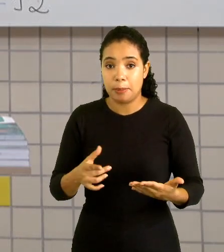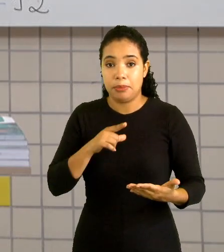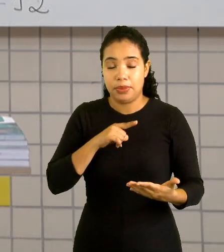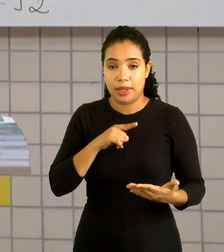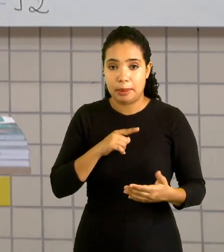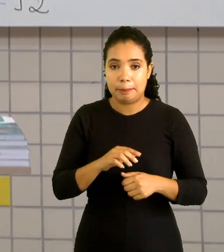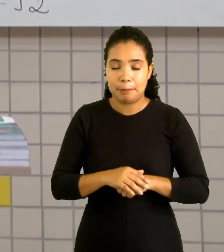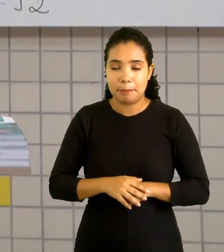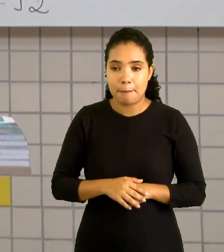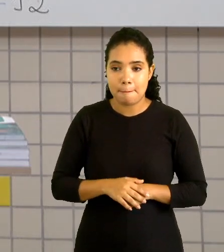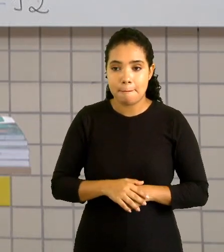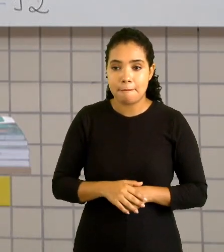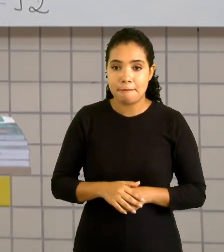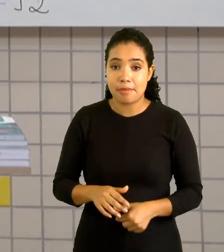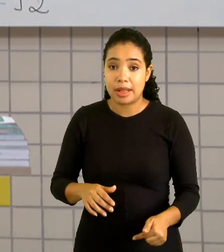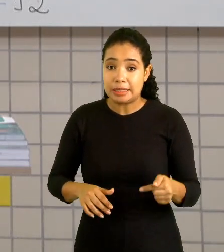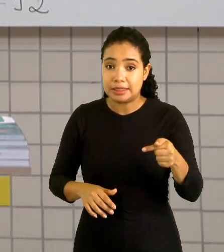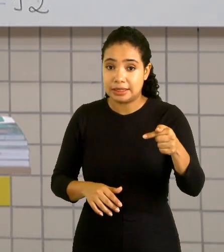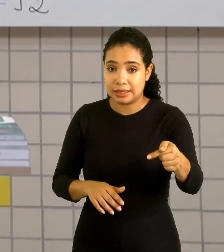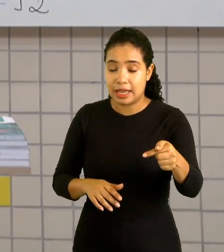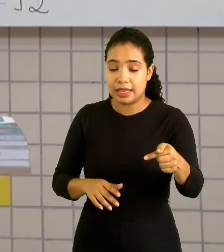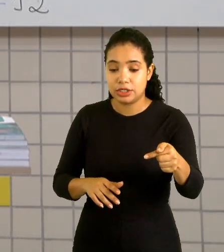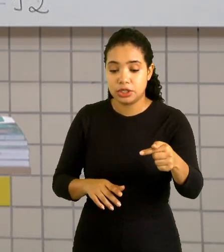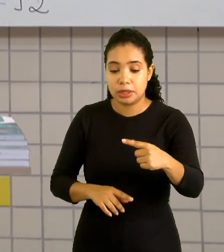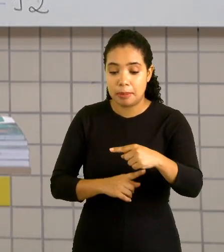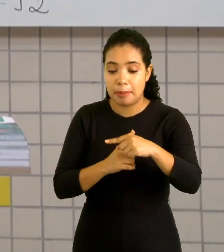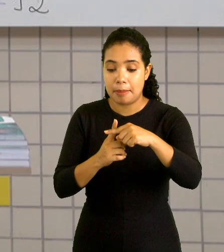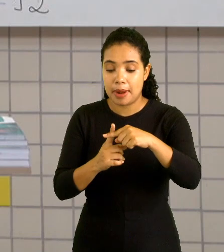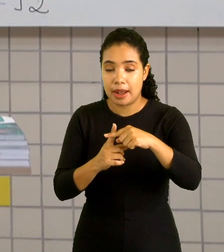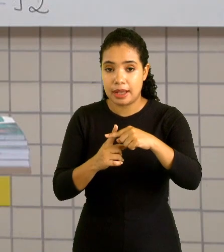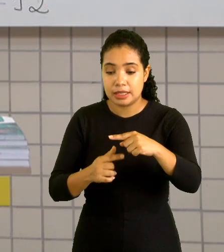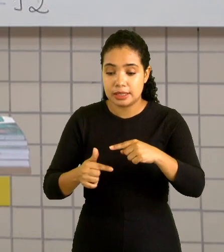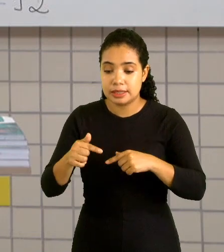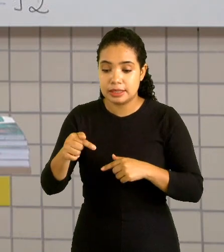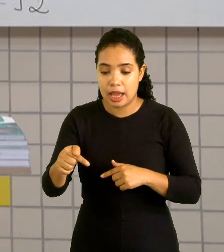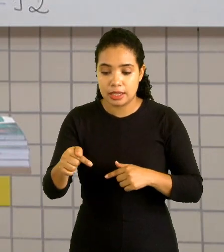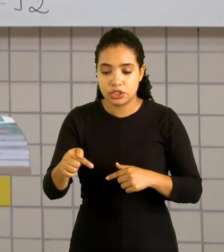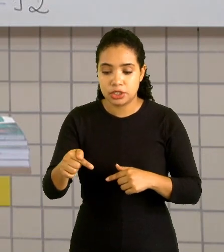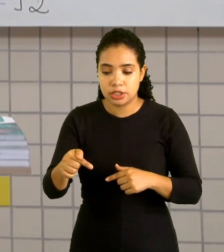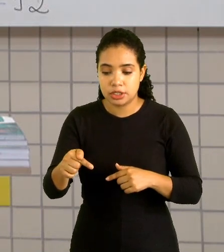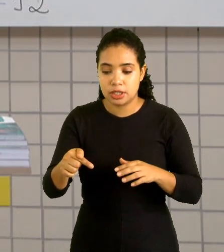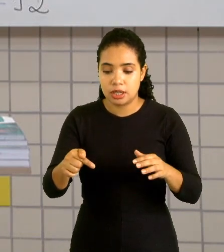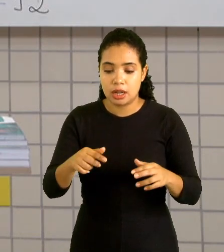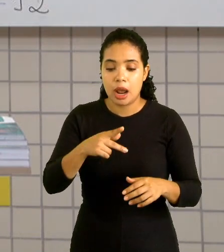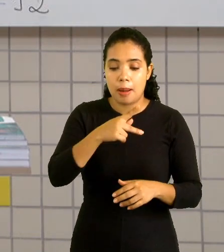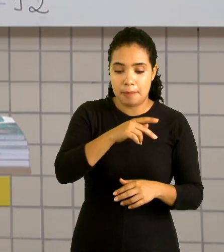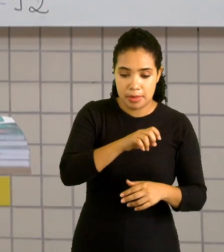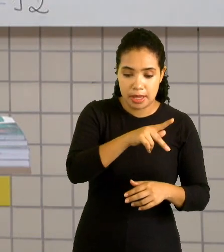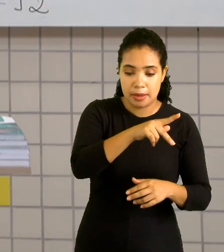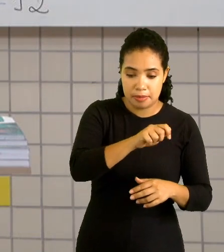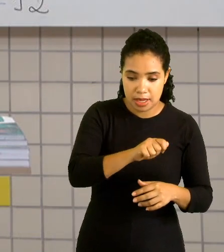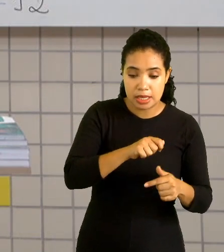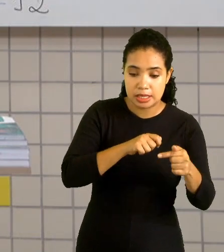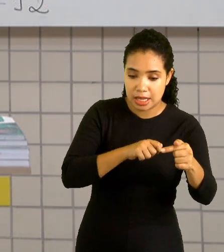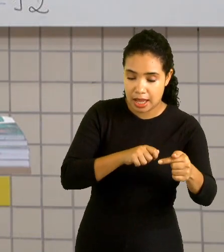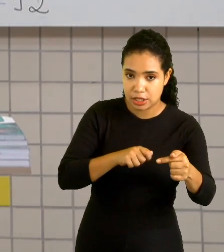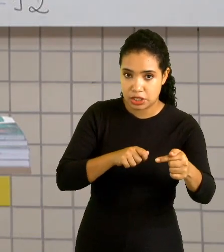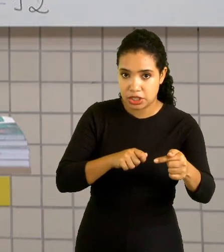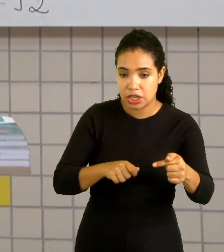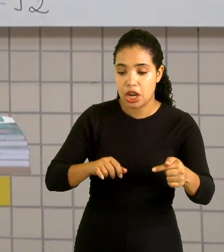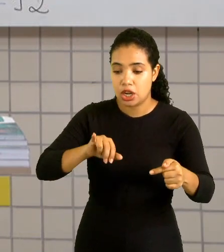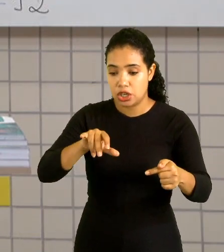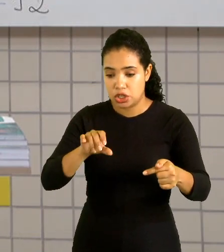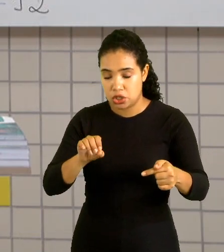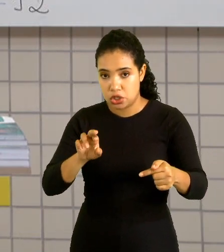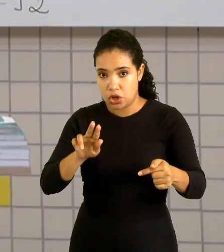aqui 7 mais 7. A Pepa tem 7 e o Jorge tem 7. É o